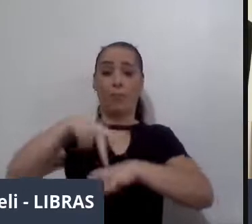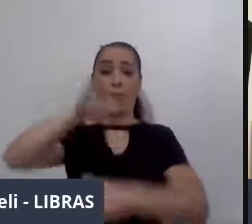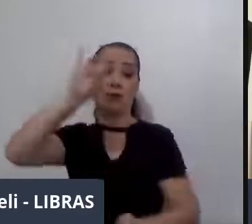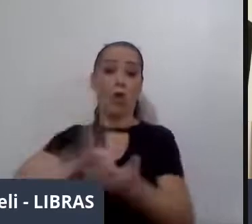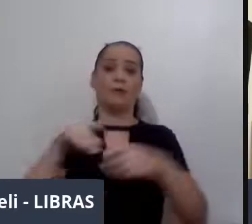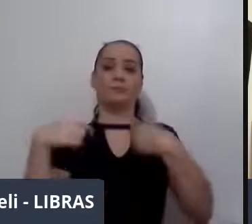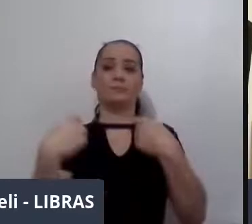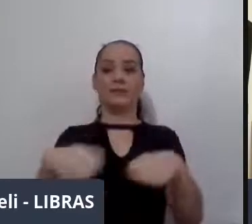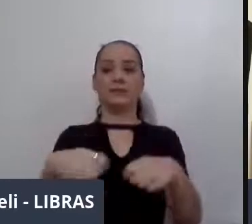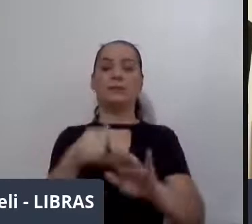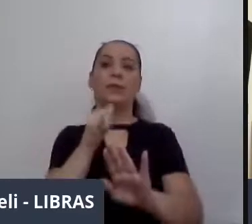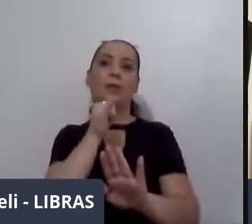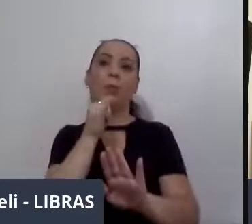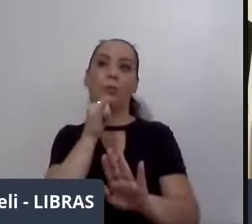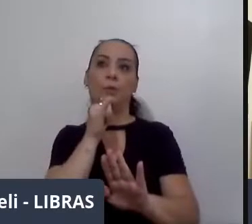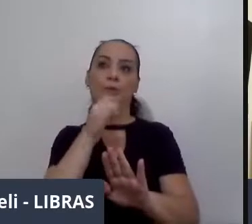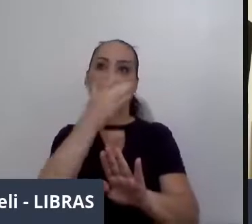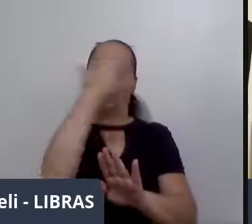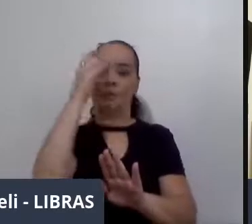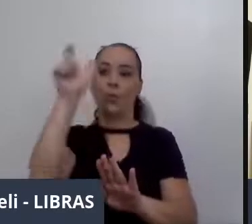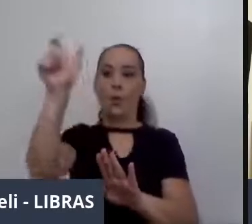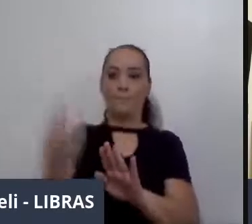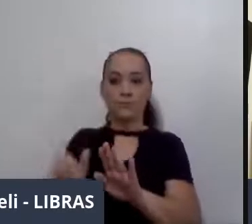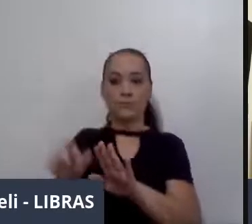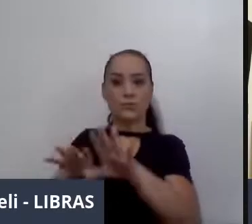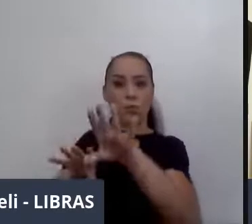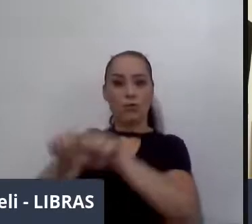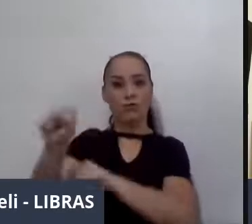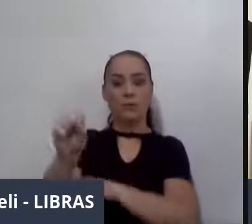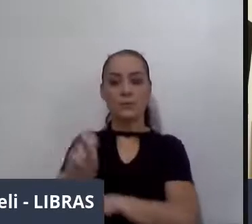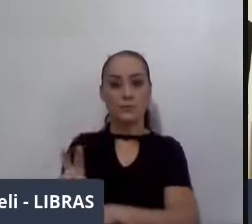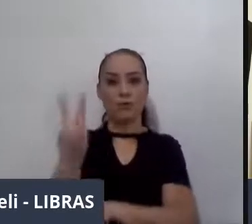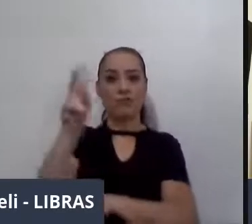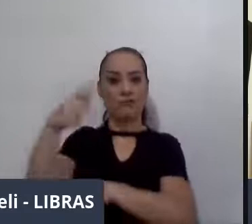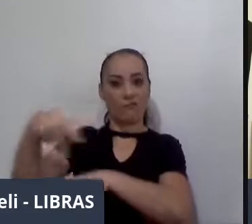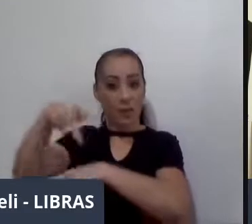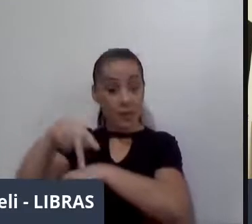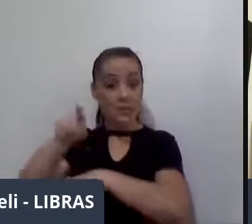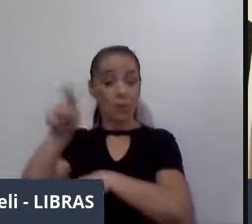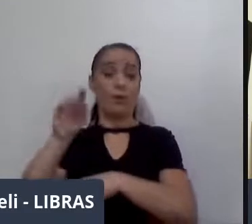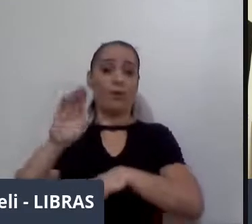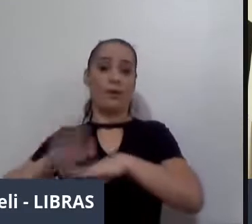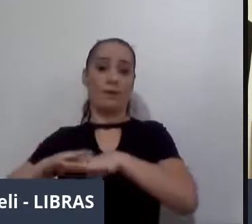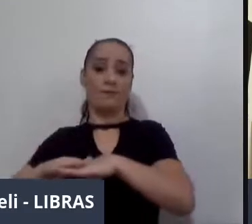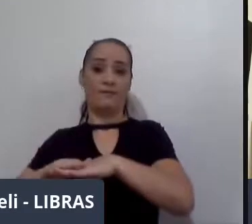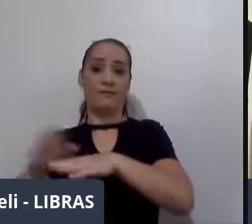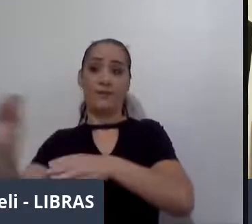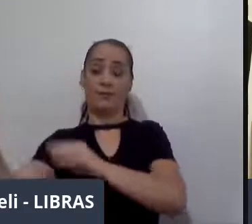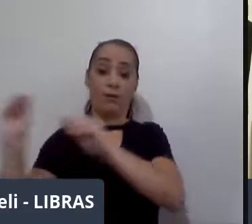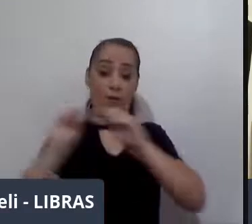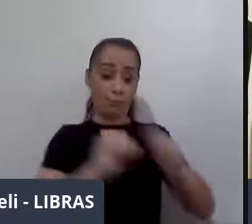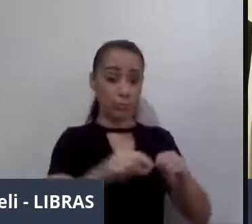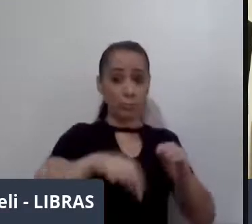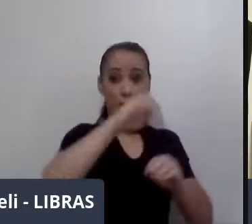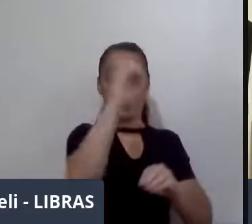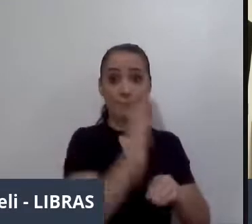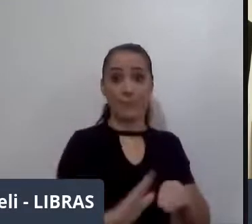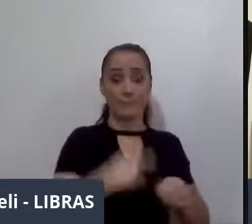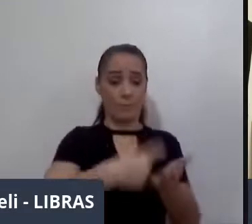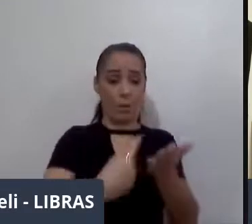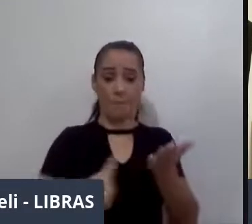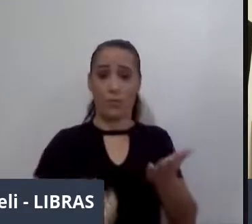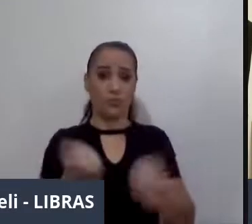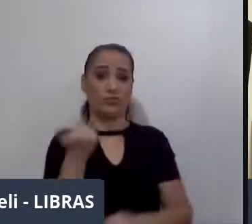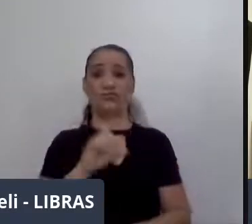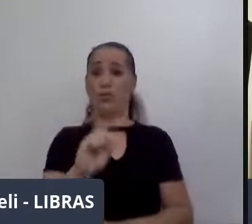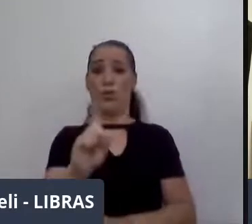pessoa que se formou na Venezuela, se ela não fez o apostilamento e já está aqui no Brasil, ela não vai conseguir apostilar mais. Sem contar que nós estamos falando